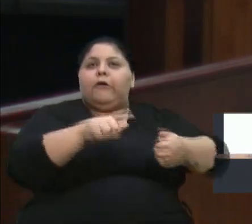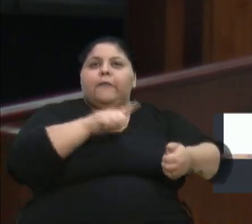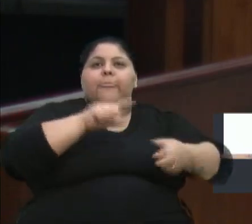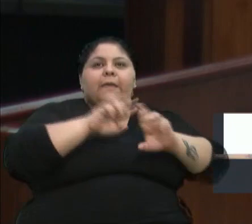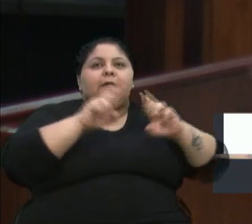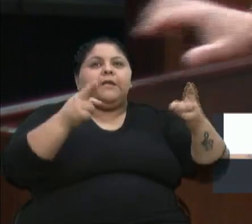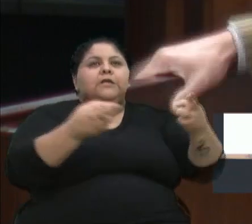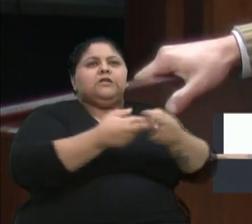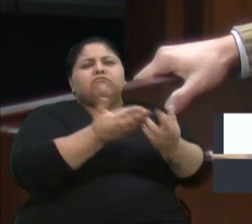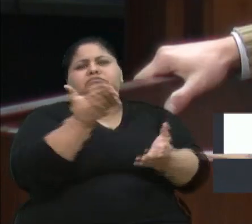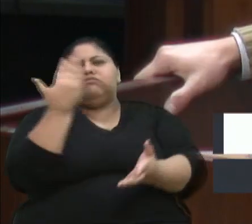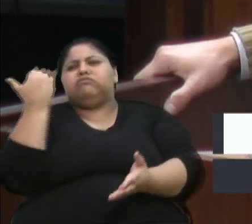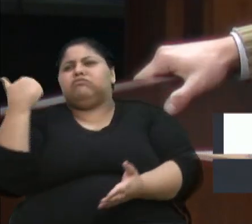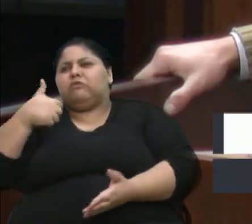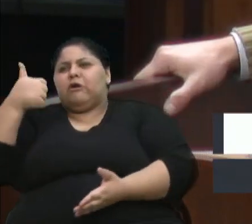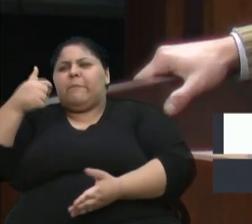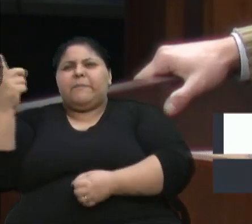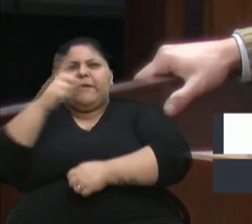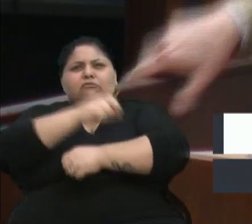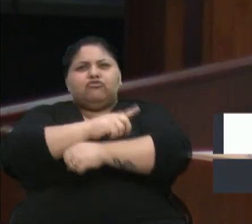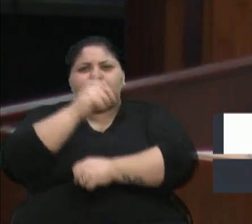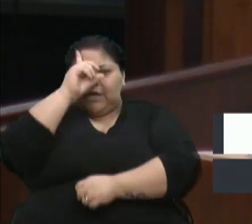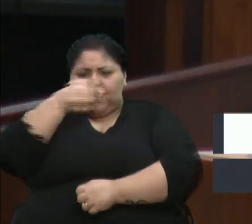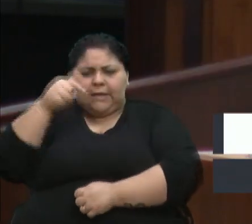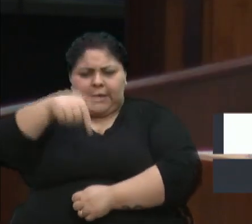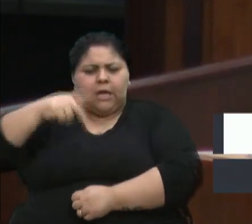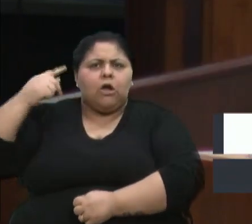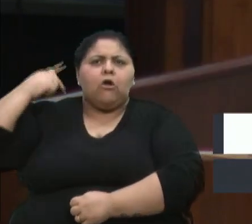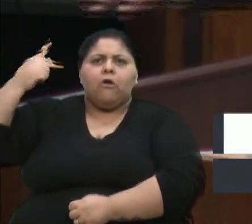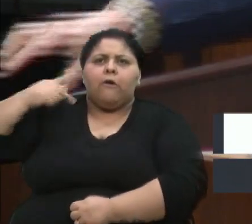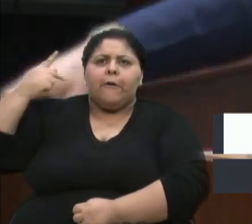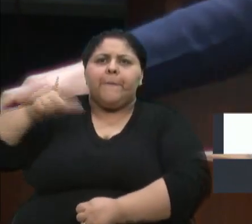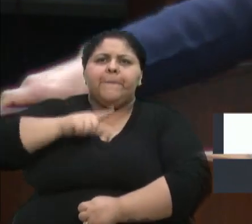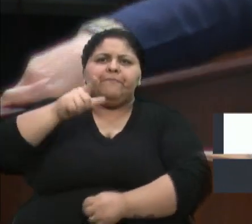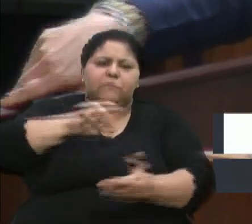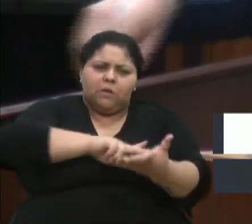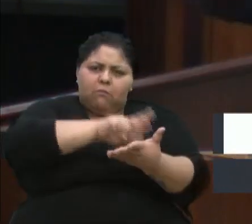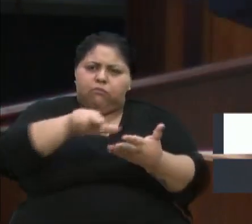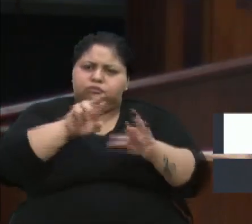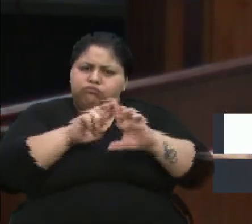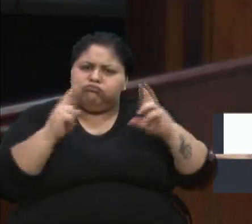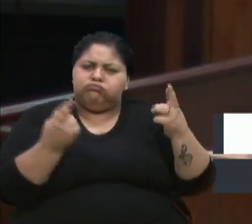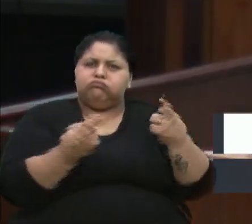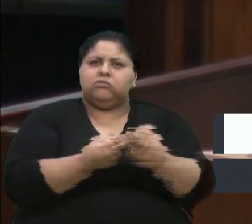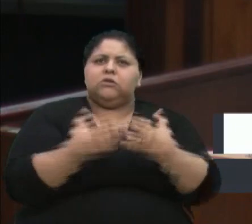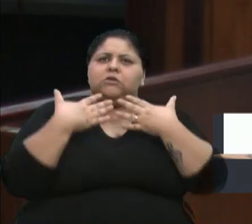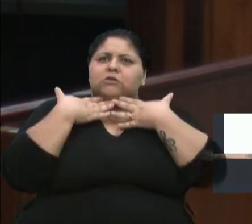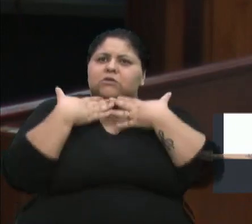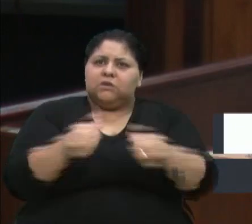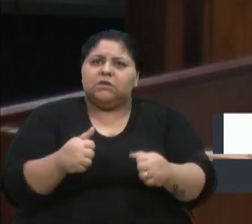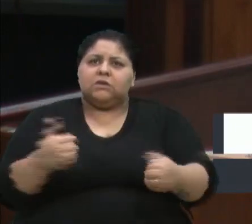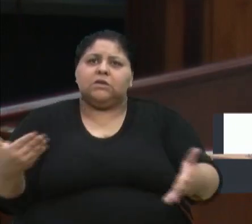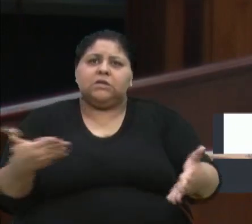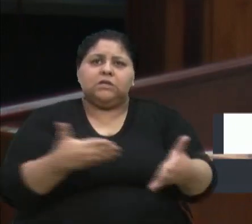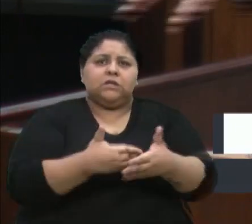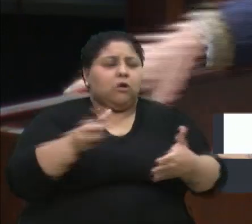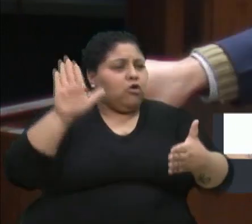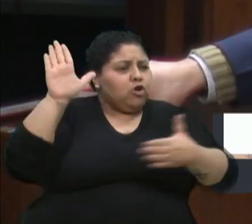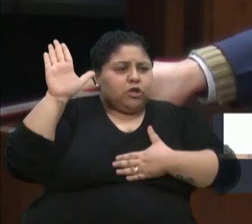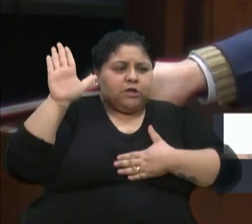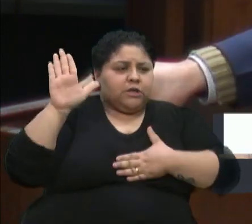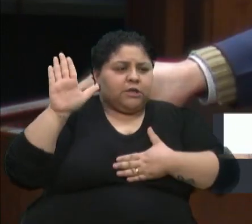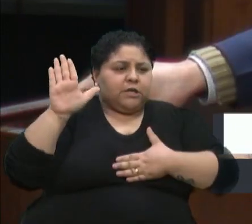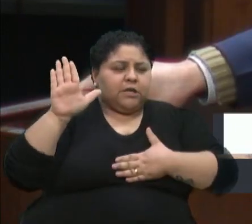que eu assumi aqui na Câmara como vereador. Tem diversas reuniões na secretaria, onde até hoje me prometeram e não saiu do